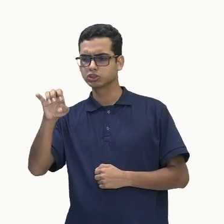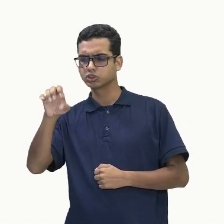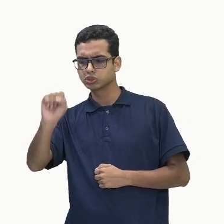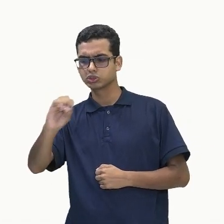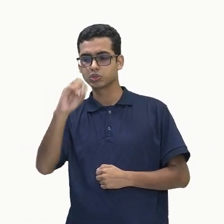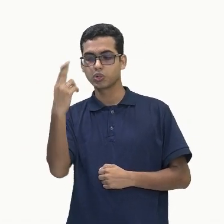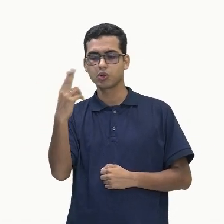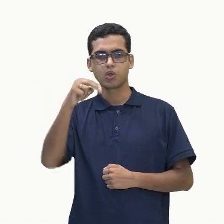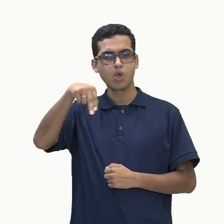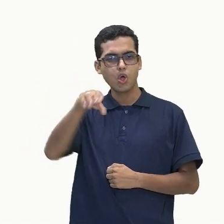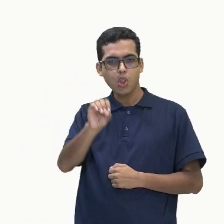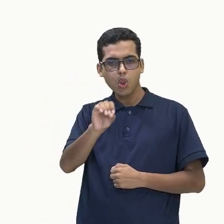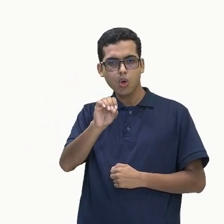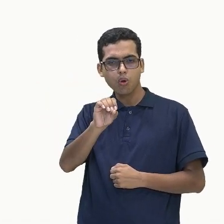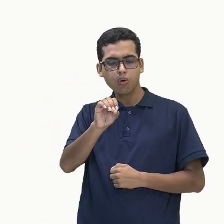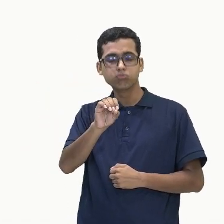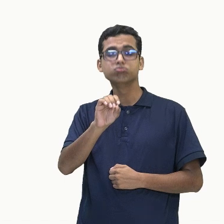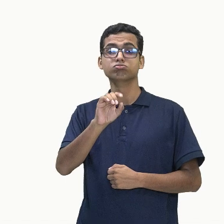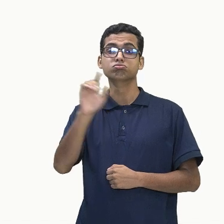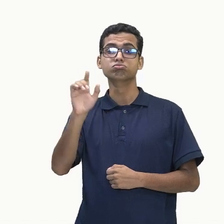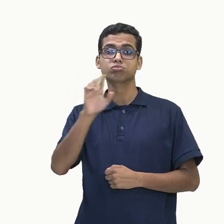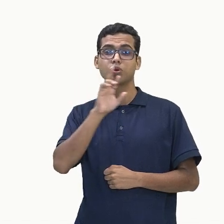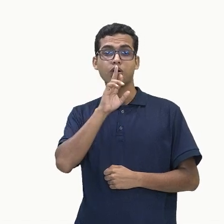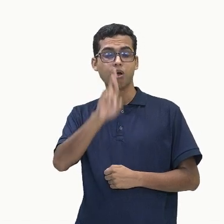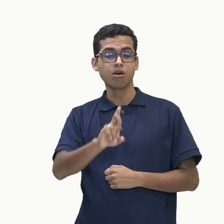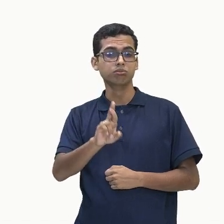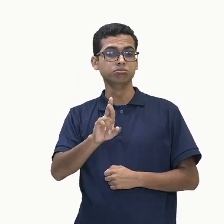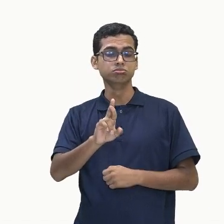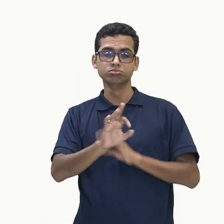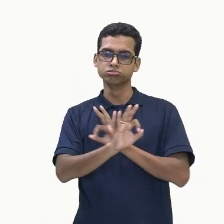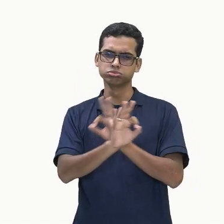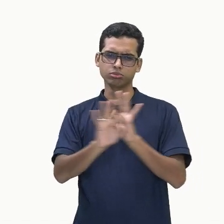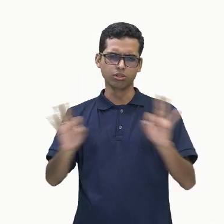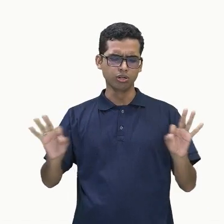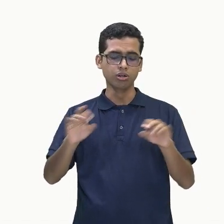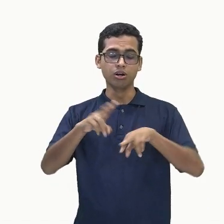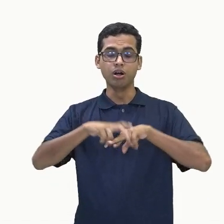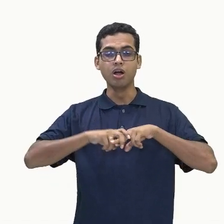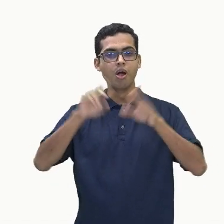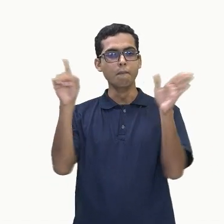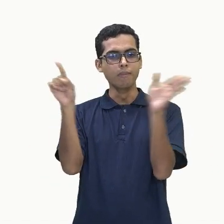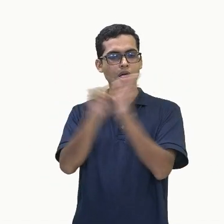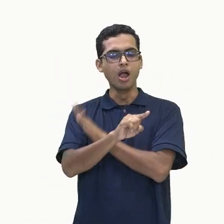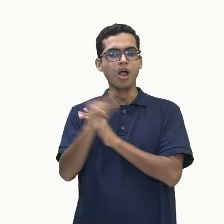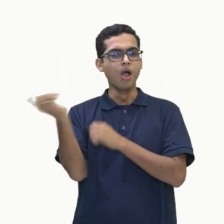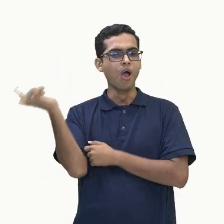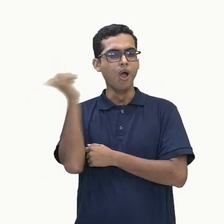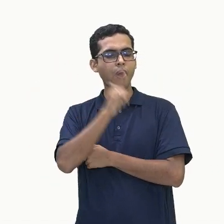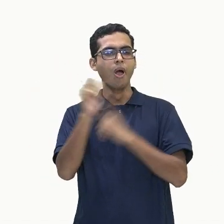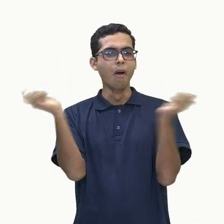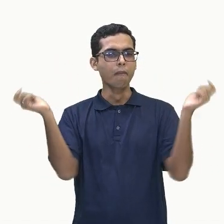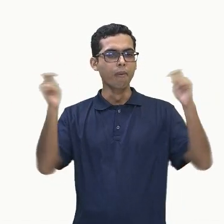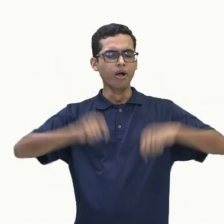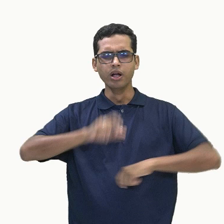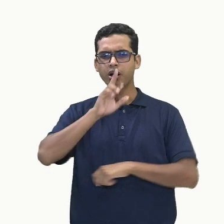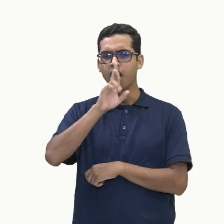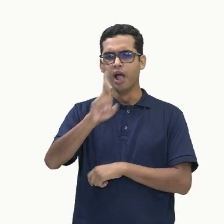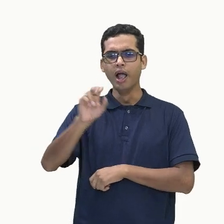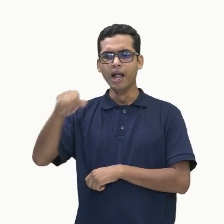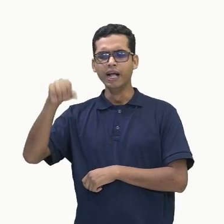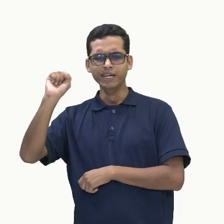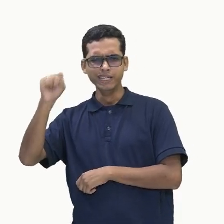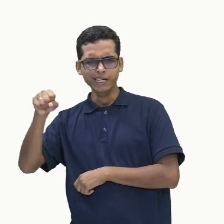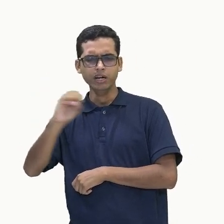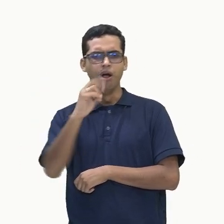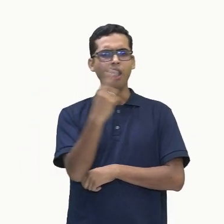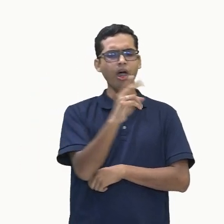tudo certo e está tudo bem. Porque a minha pergunta, ela permite que eu fale yes ou no. Olha